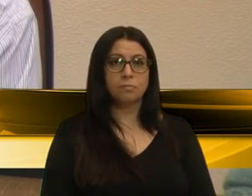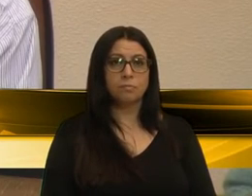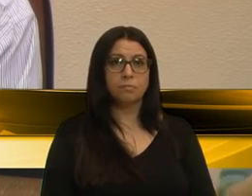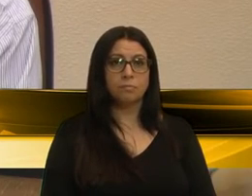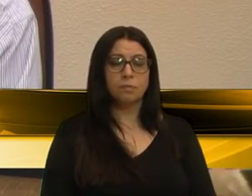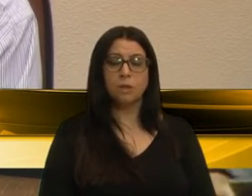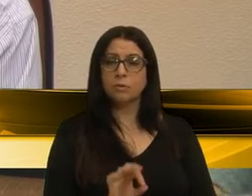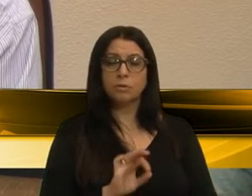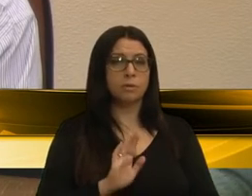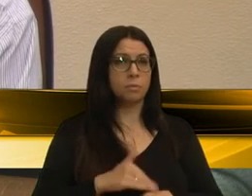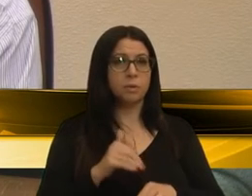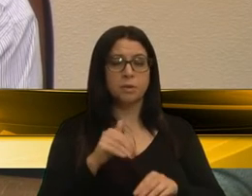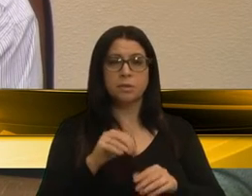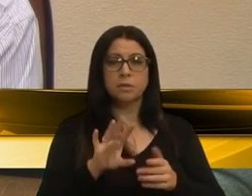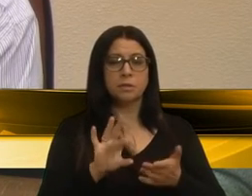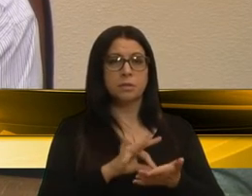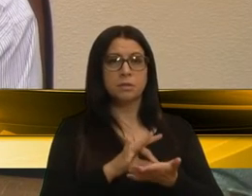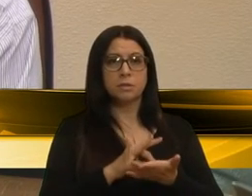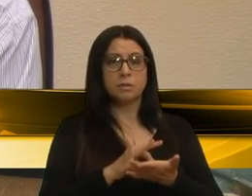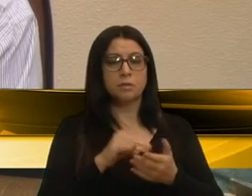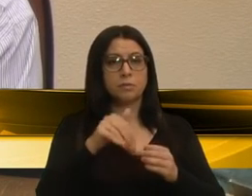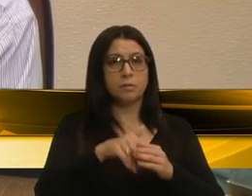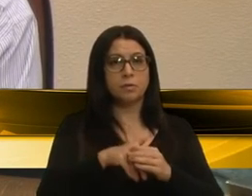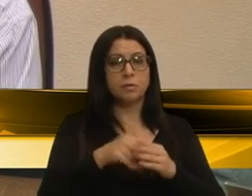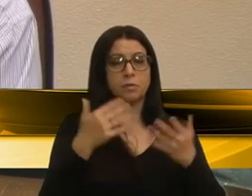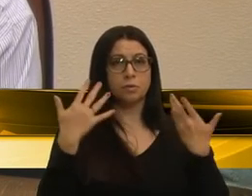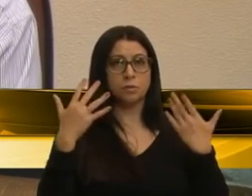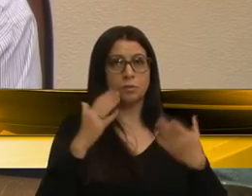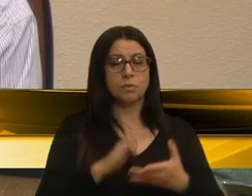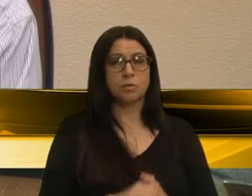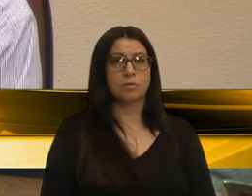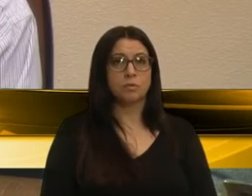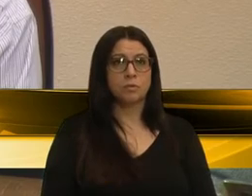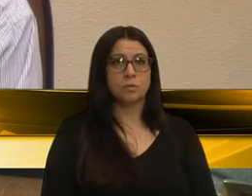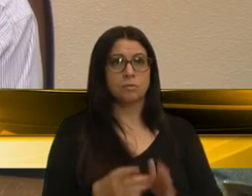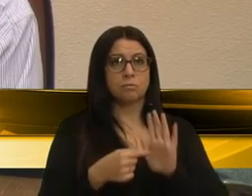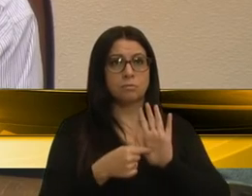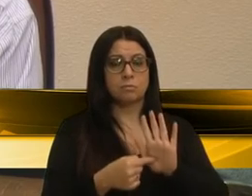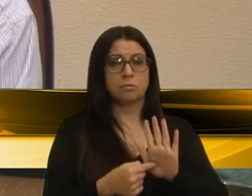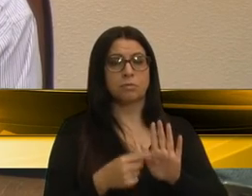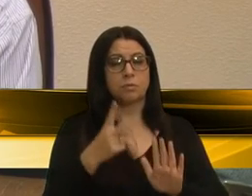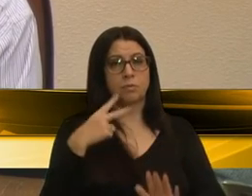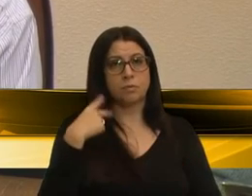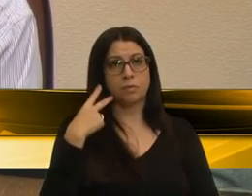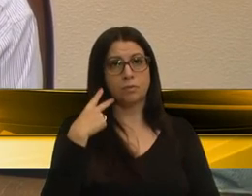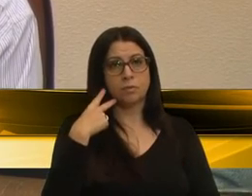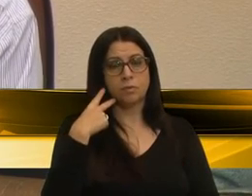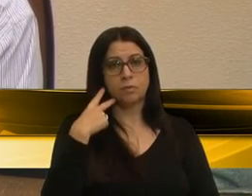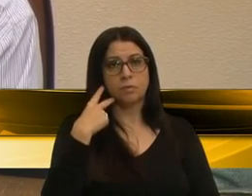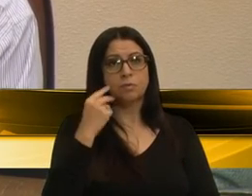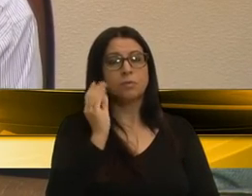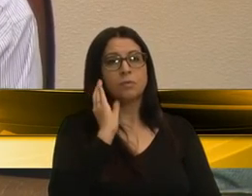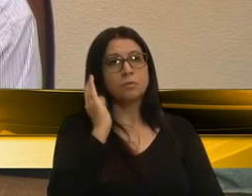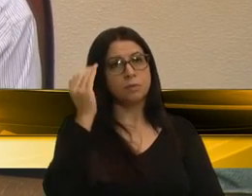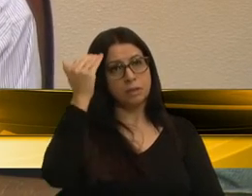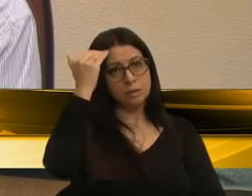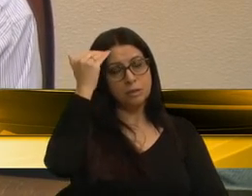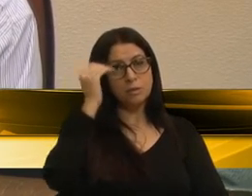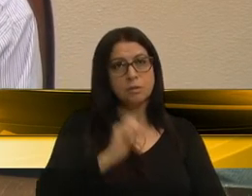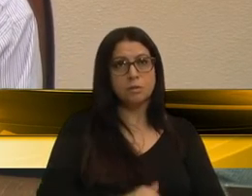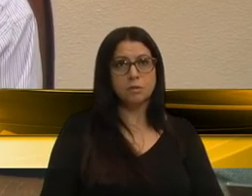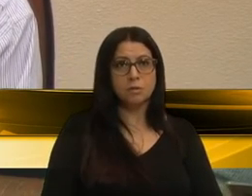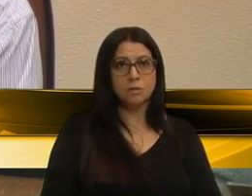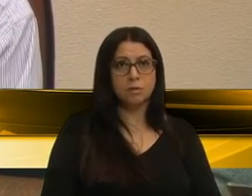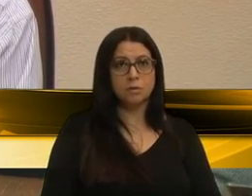Não havendo mais inscrições, em apreciação, os votos de congratulações apresentados pelo vereador Felipe Gremelmaier.